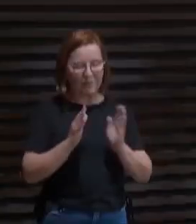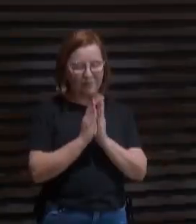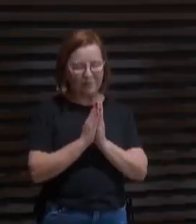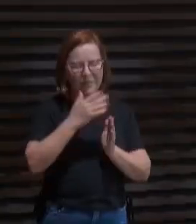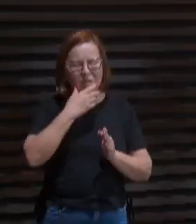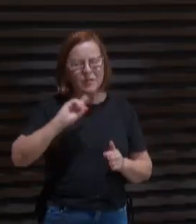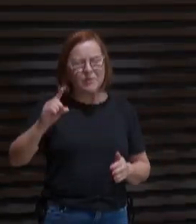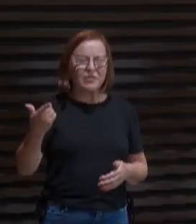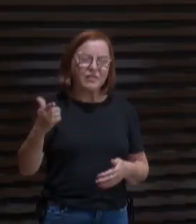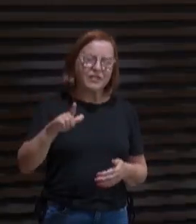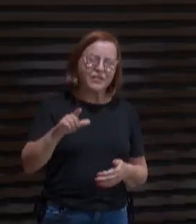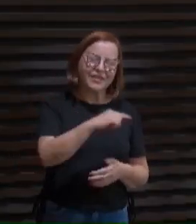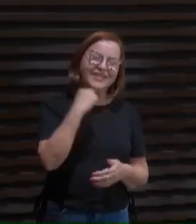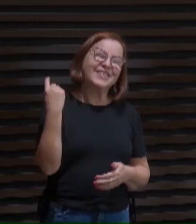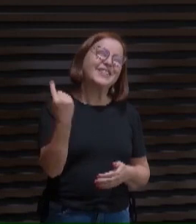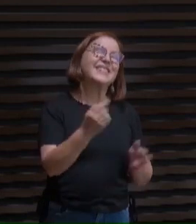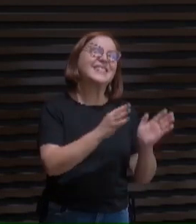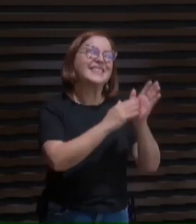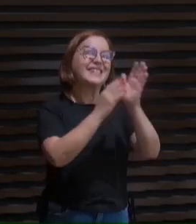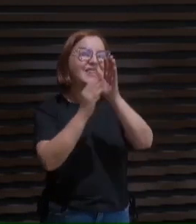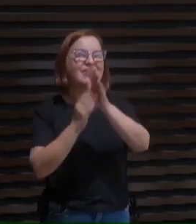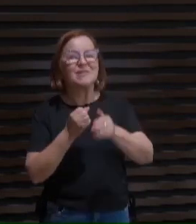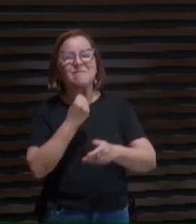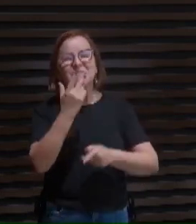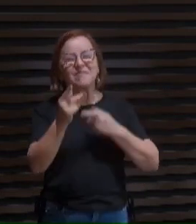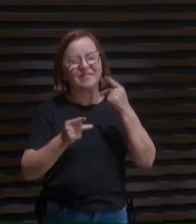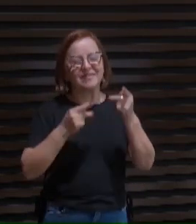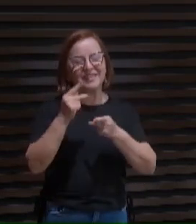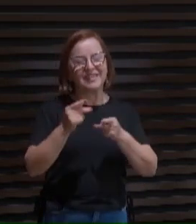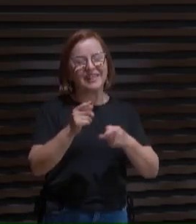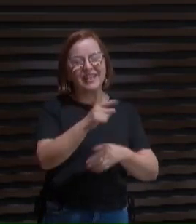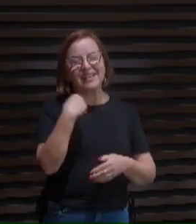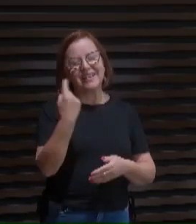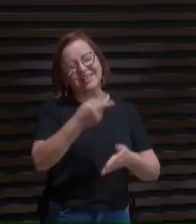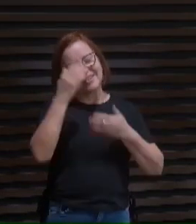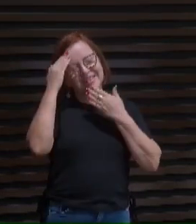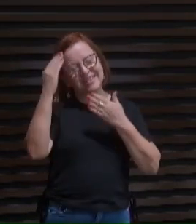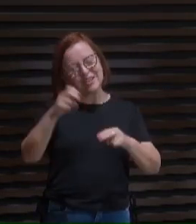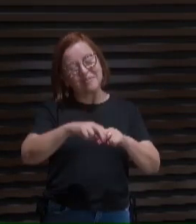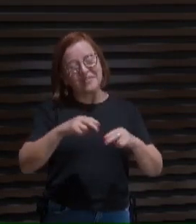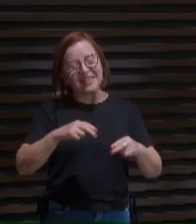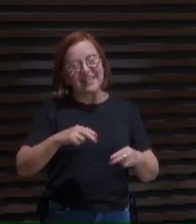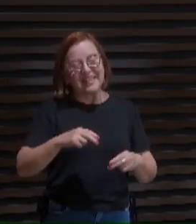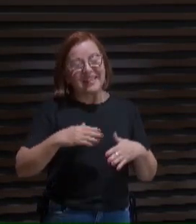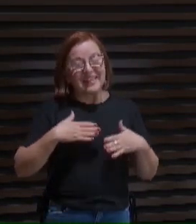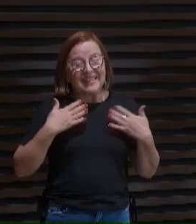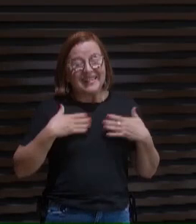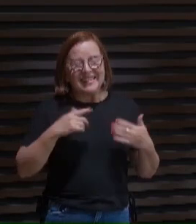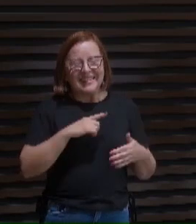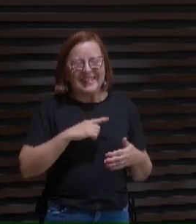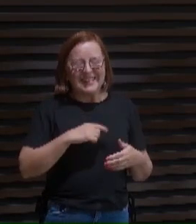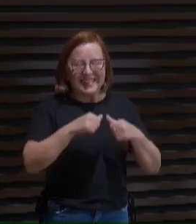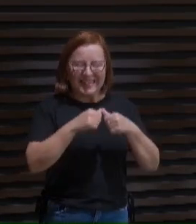Pai, mais uma vez nós te louvamos, nós te bendizemos, nós te agradecemos pelo privilégio que nós temos de estarmos